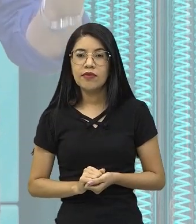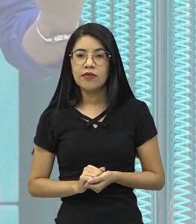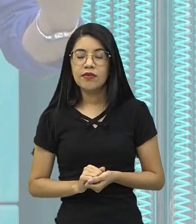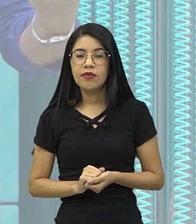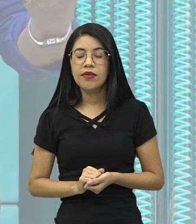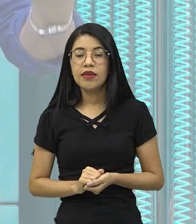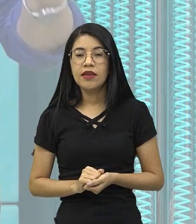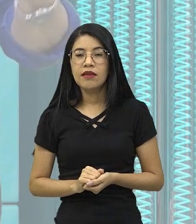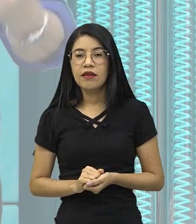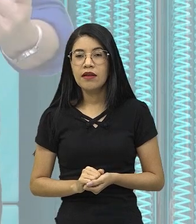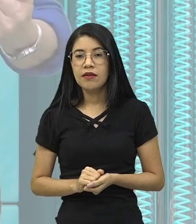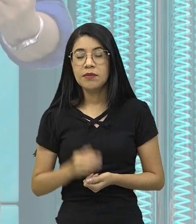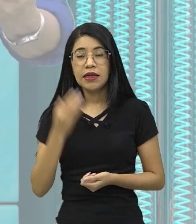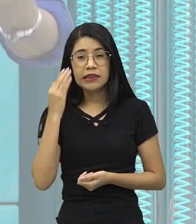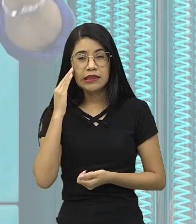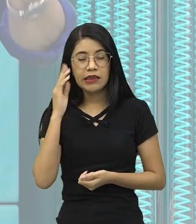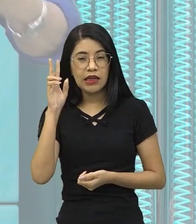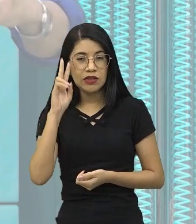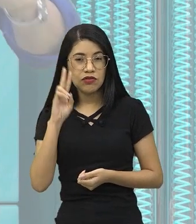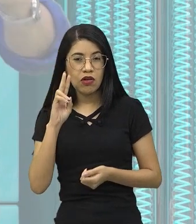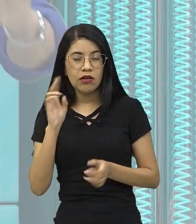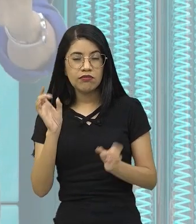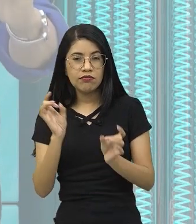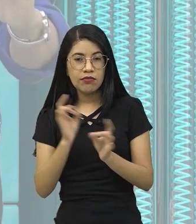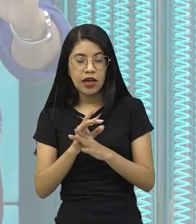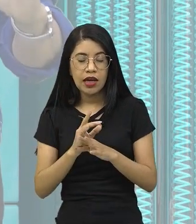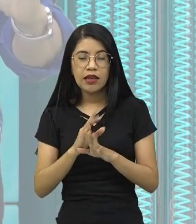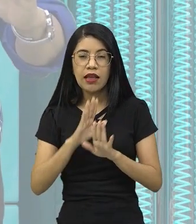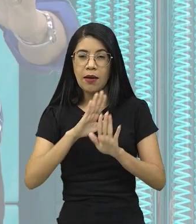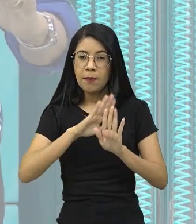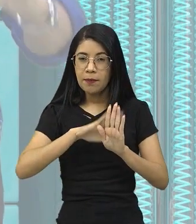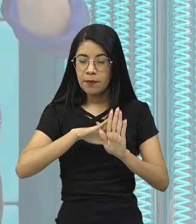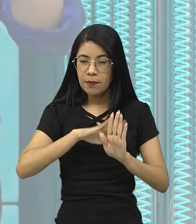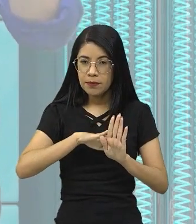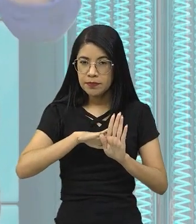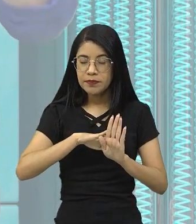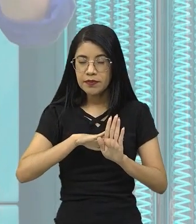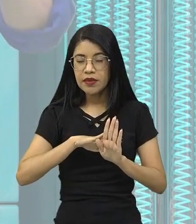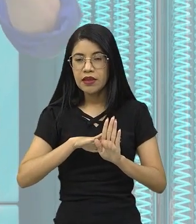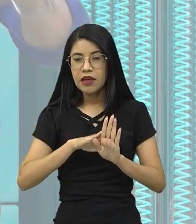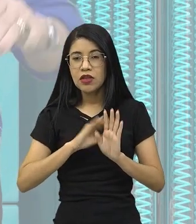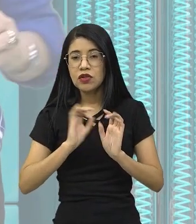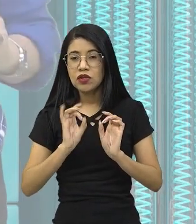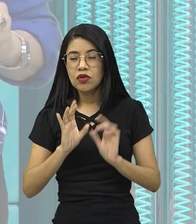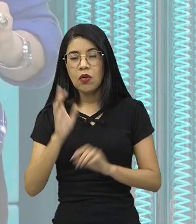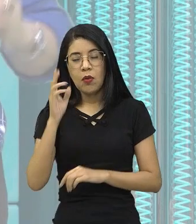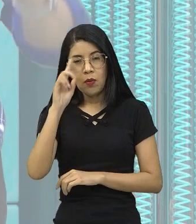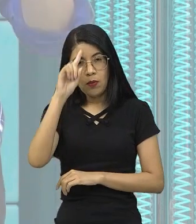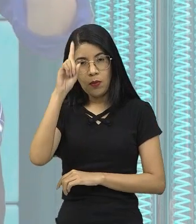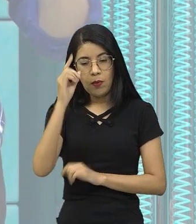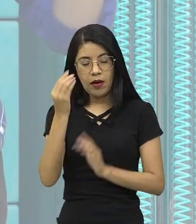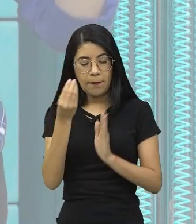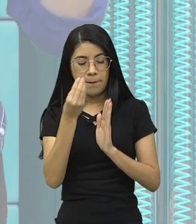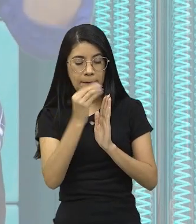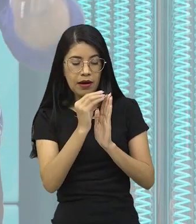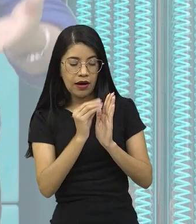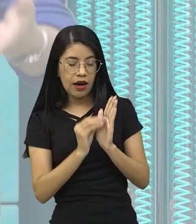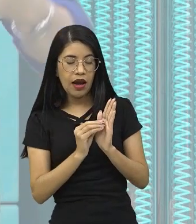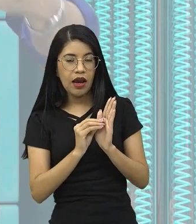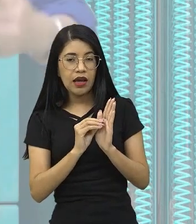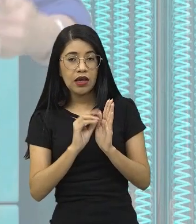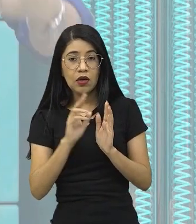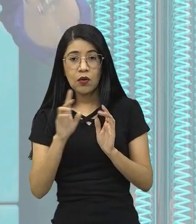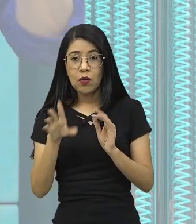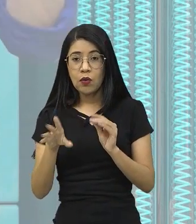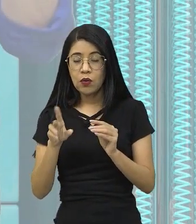inteira que está ali, não é? Mas está subentendida, né? Só a ideia principal está ali, você que vai preencher